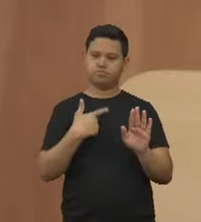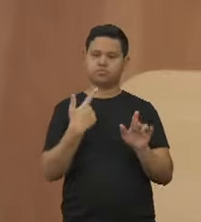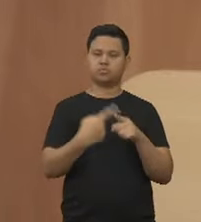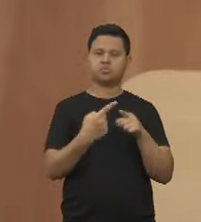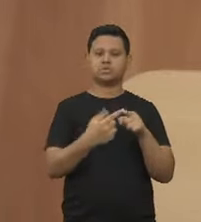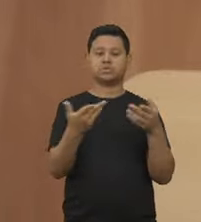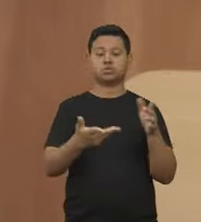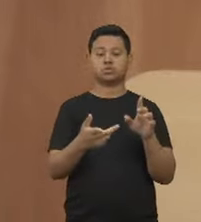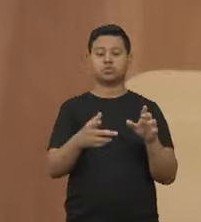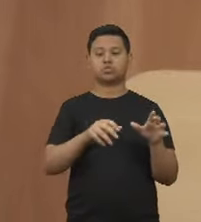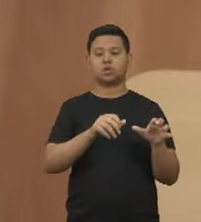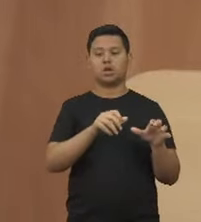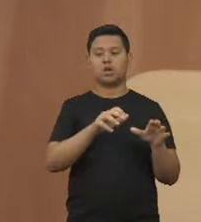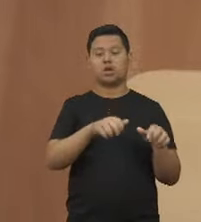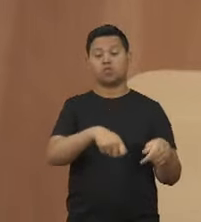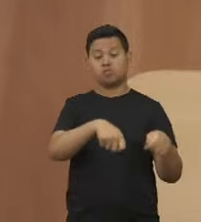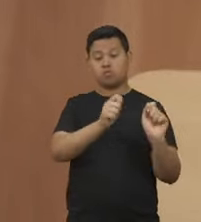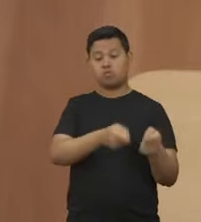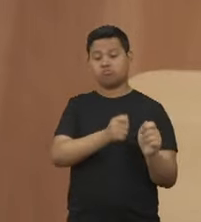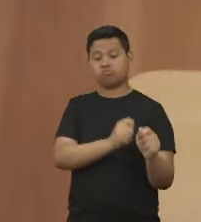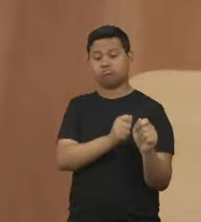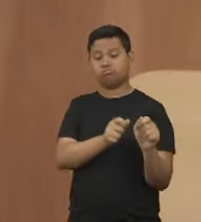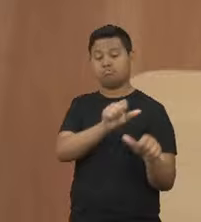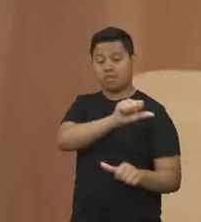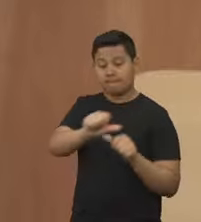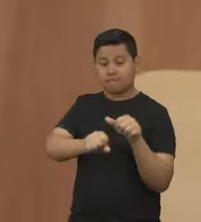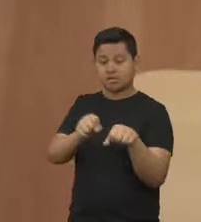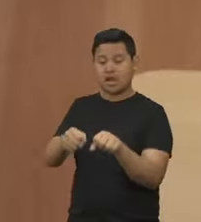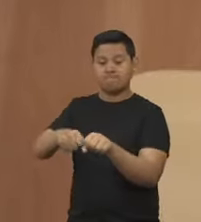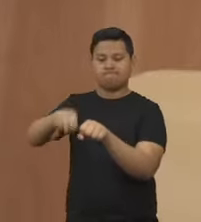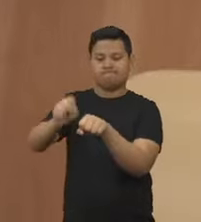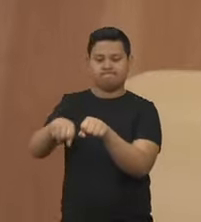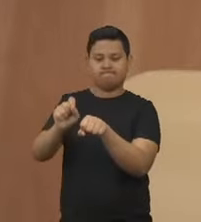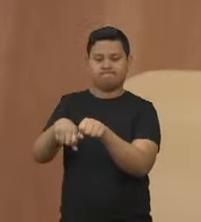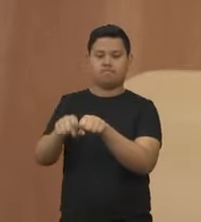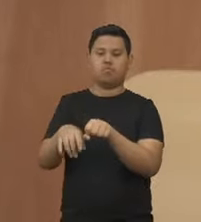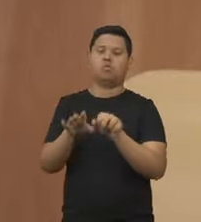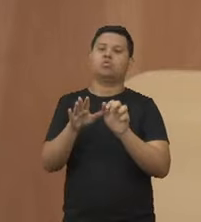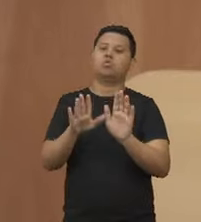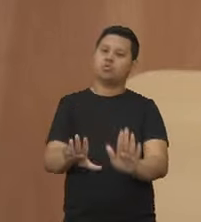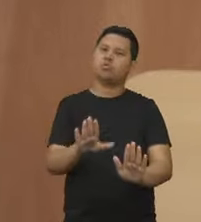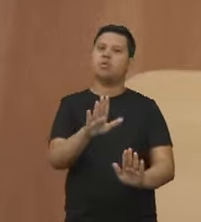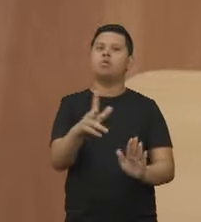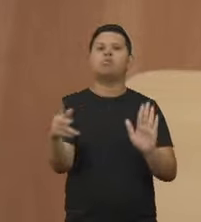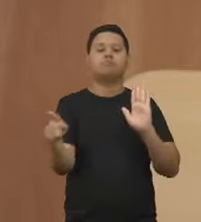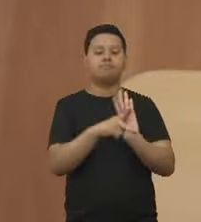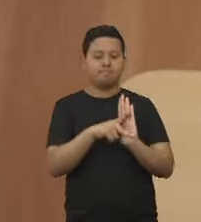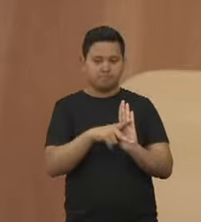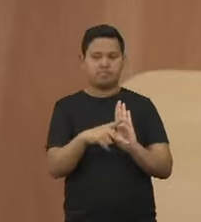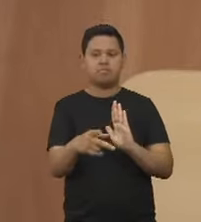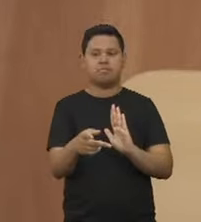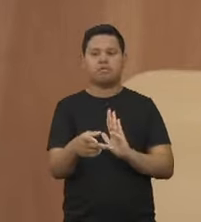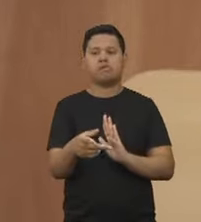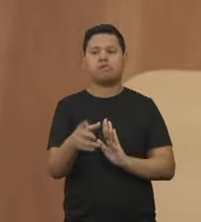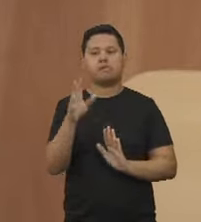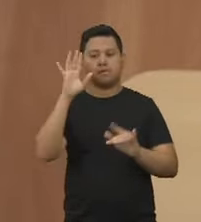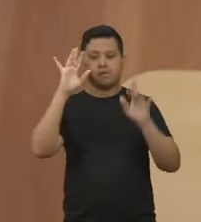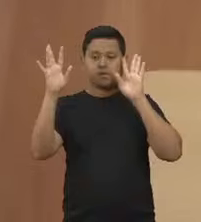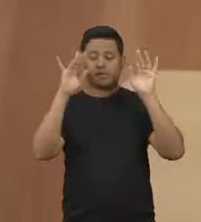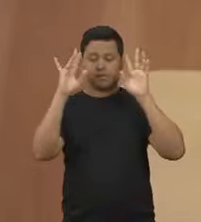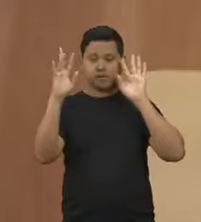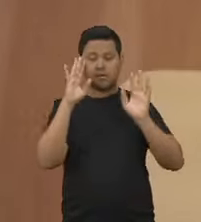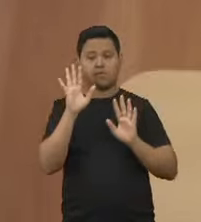moto fazer o trabalho que os carroceiros fazem hoje. Então, é um projeto, como eu disse, pensando